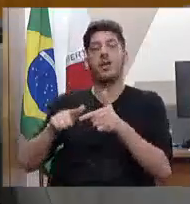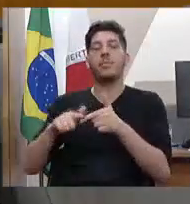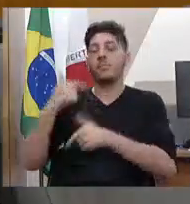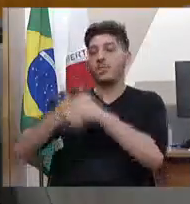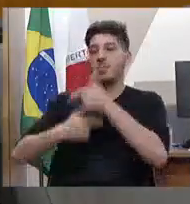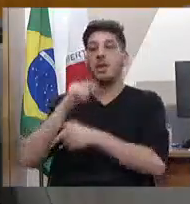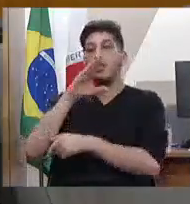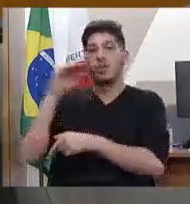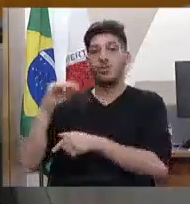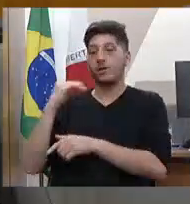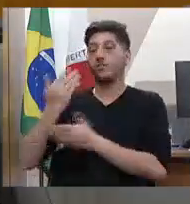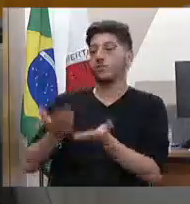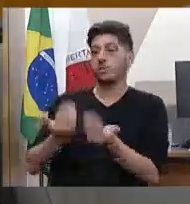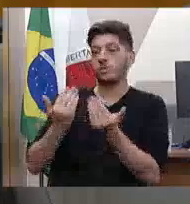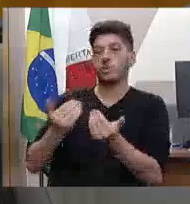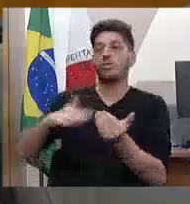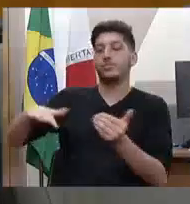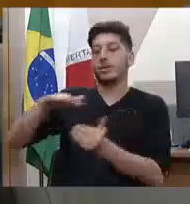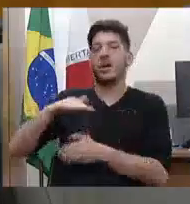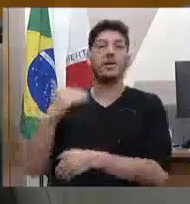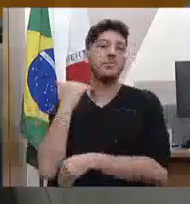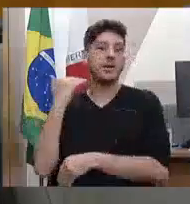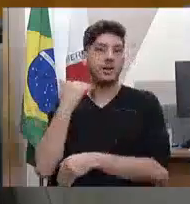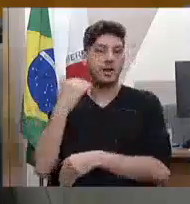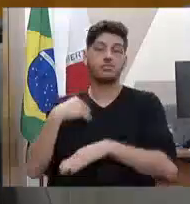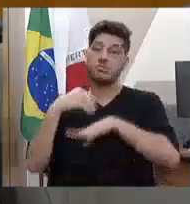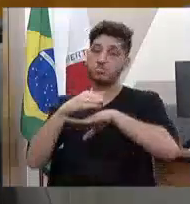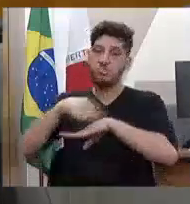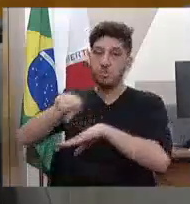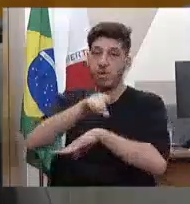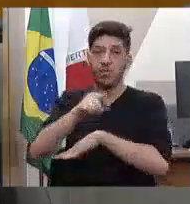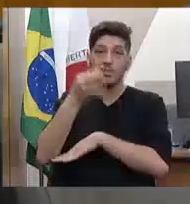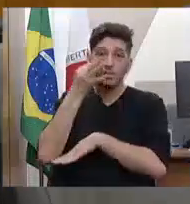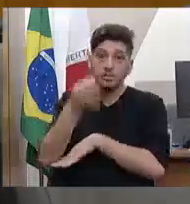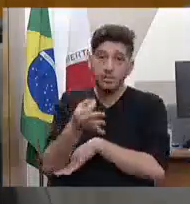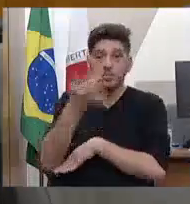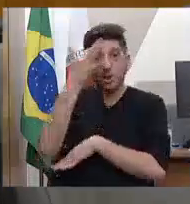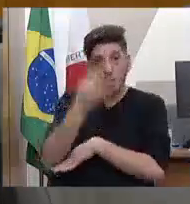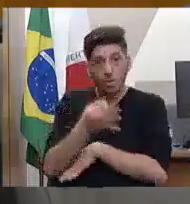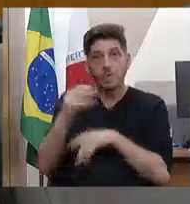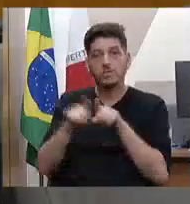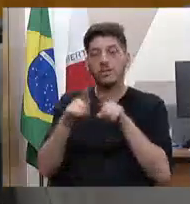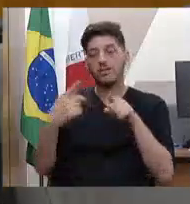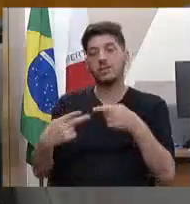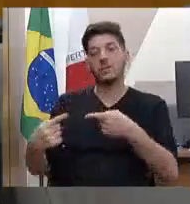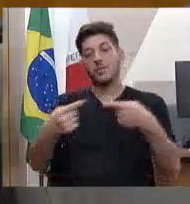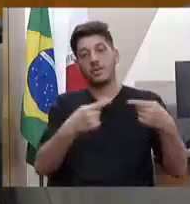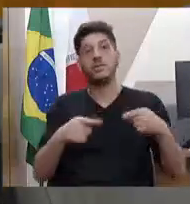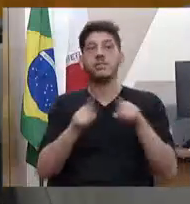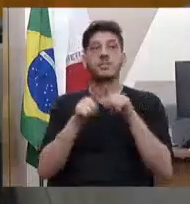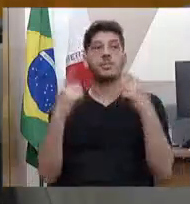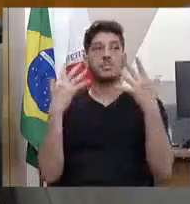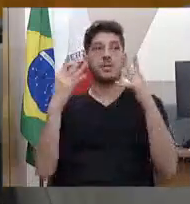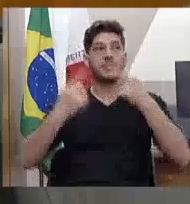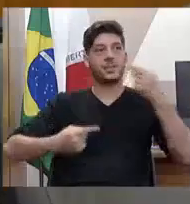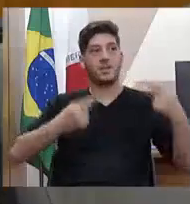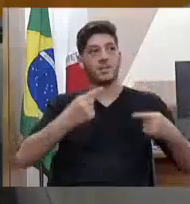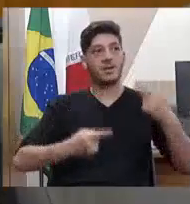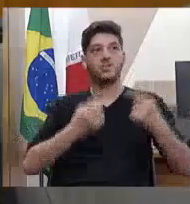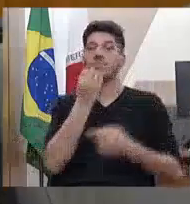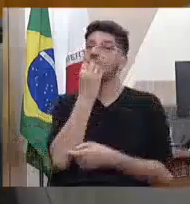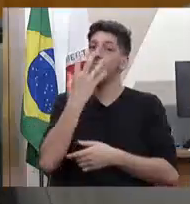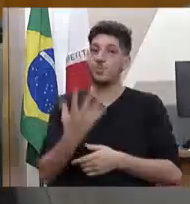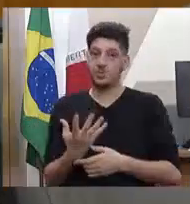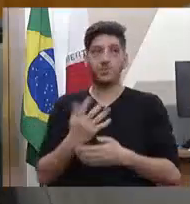categoria bancária só esse recado assim que eu gostaria de dar para colaboração debate e parabenizar que esse debate está assim muito bom